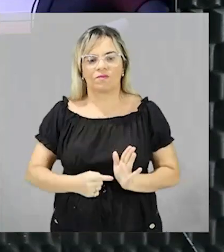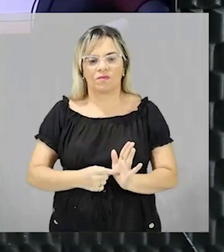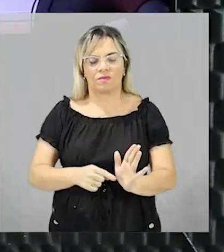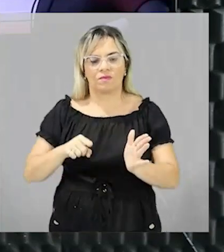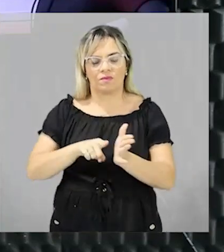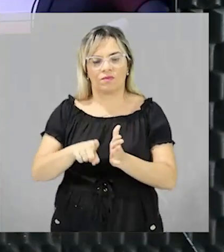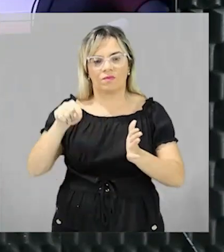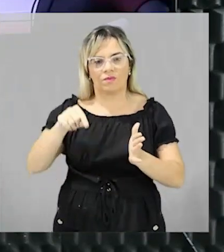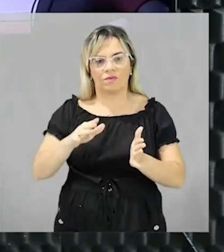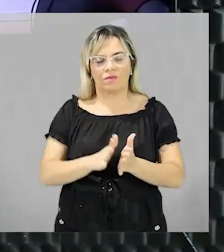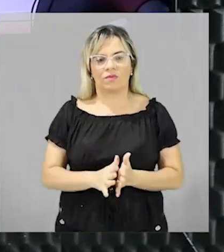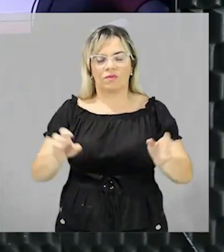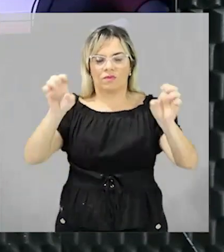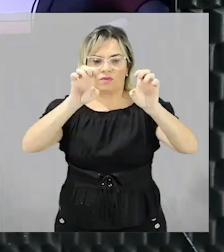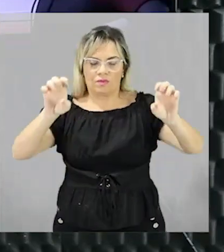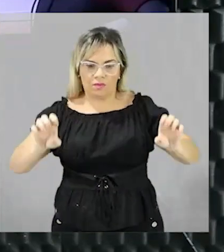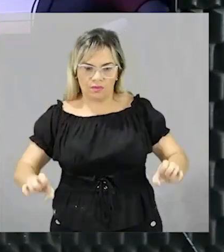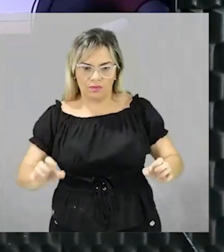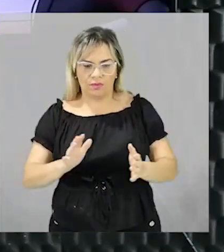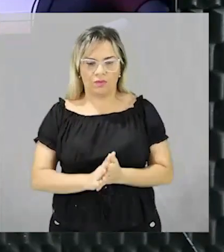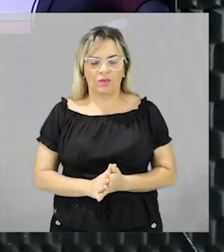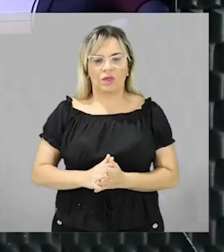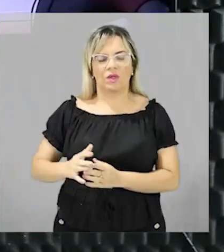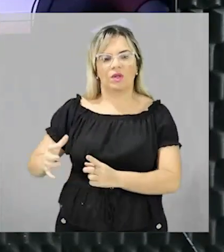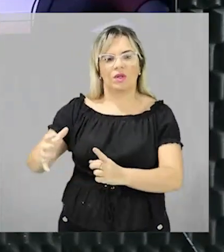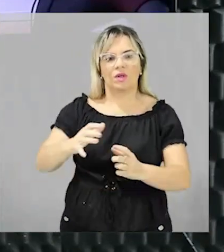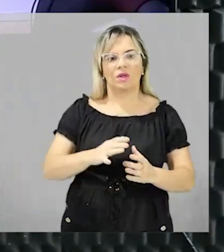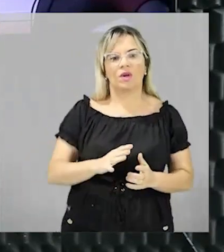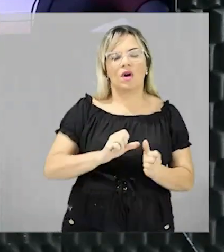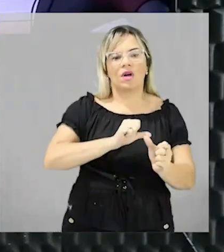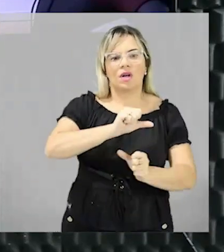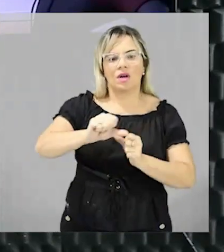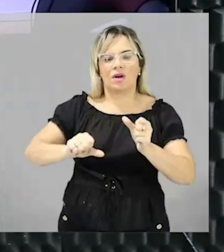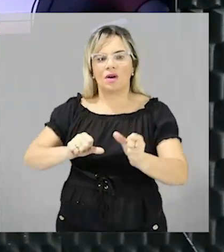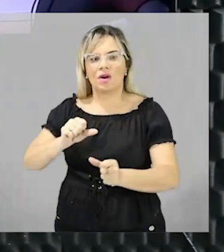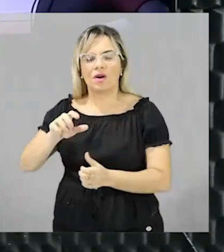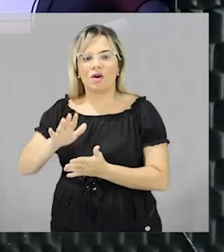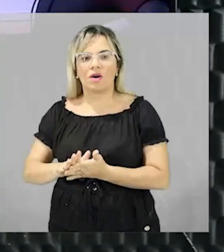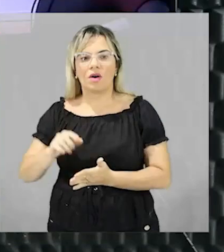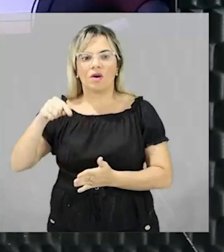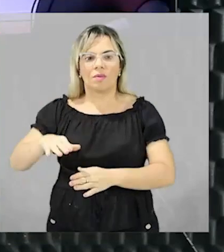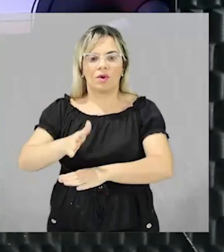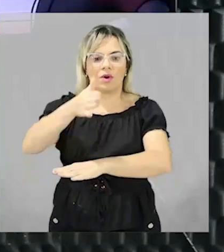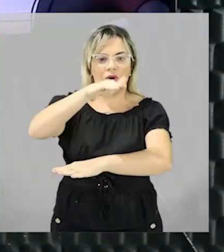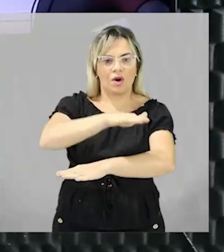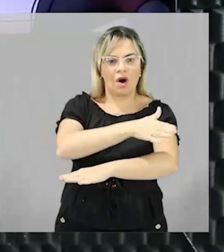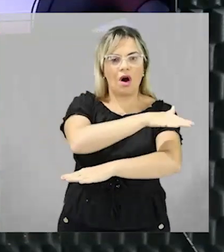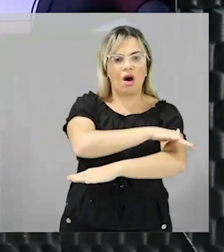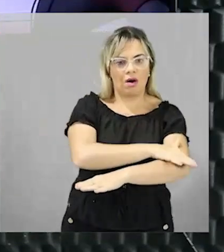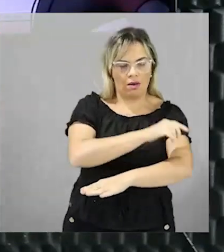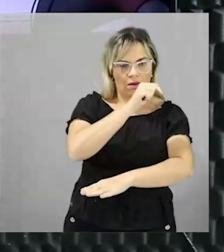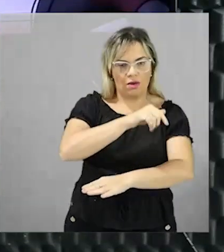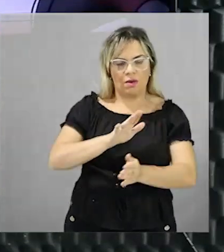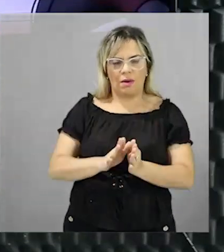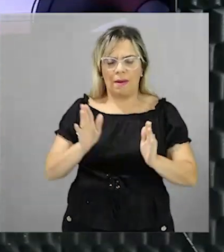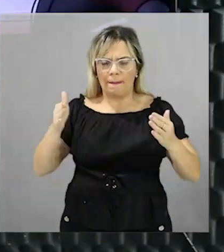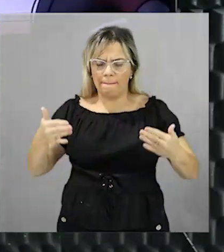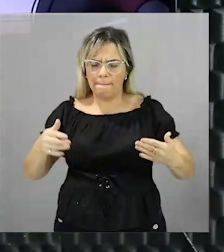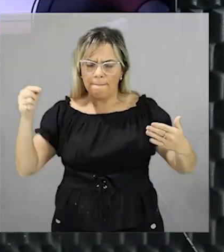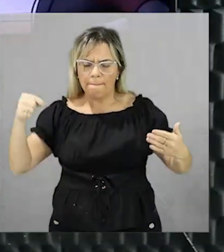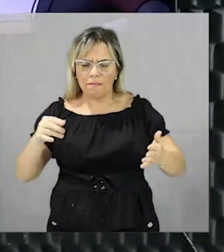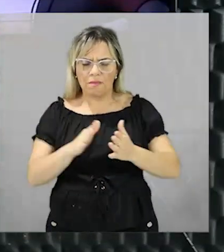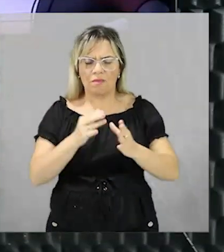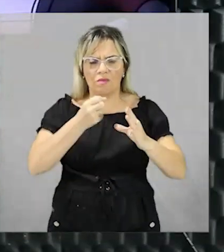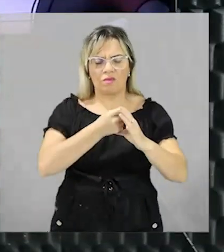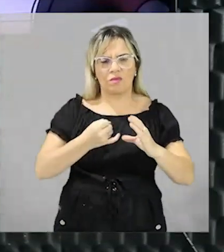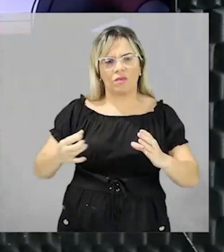hoje, galera, sobre as estruturas formadoras do relevo, galera. Eu te chamo a atenção, tá, para uma característica muito